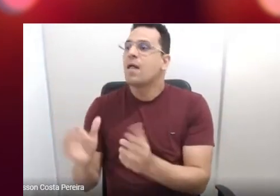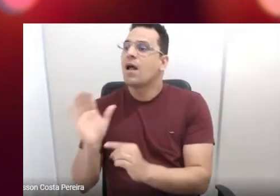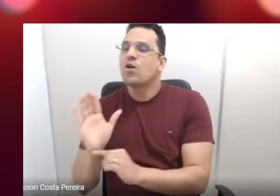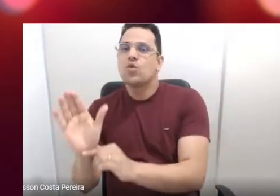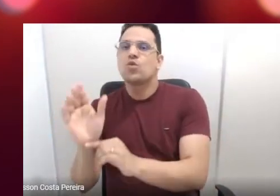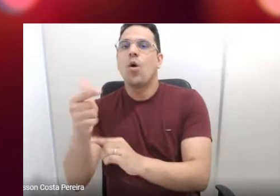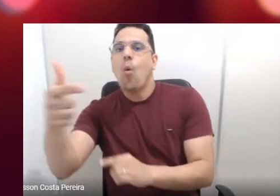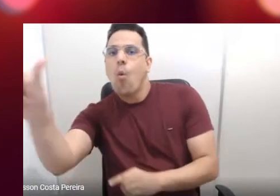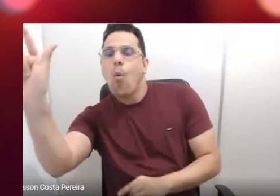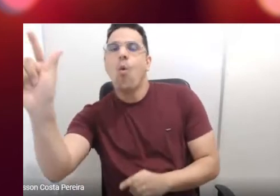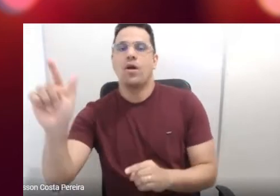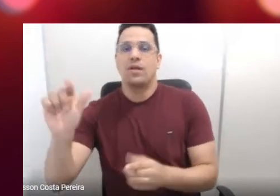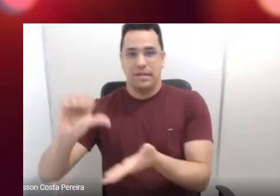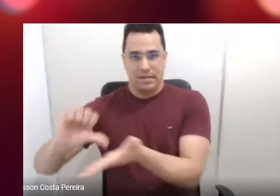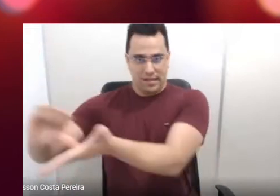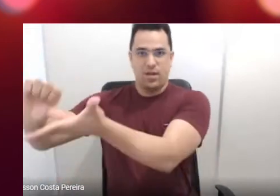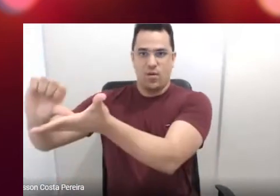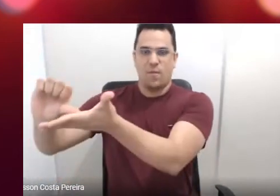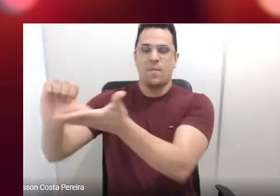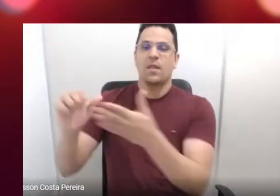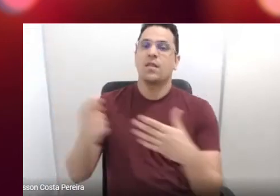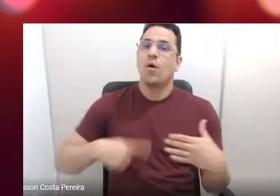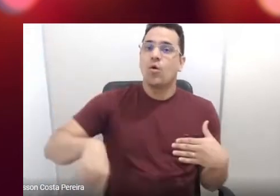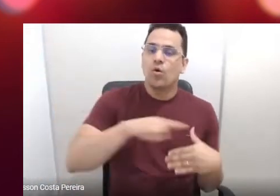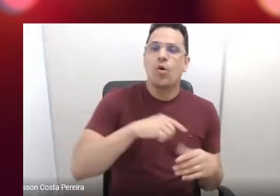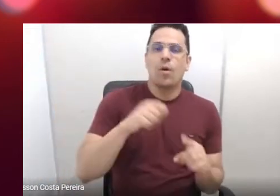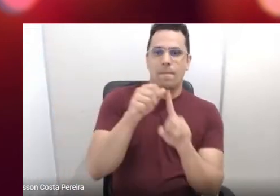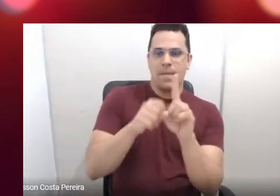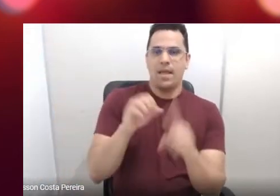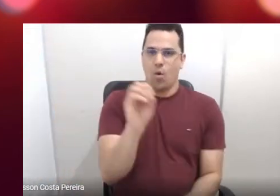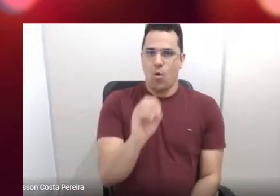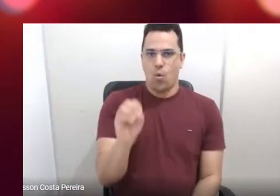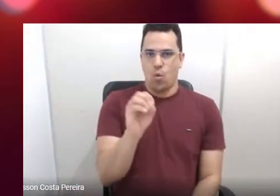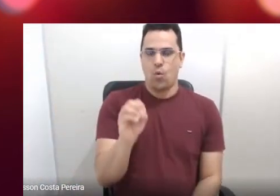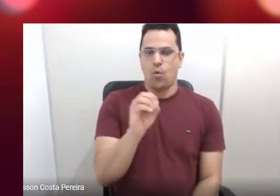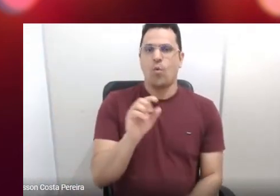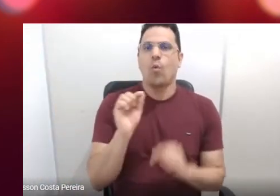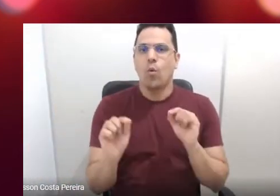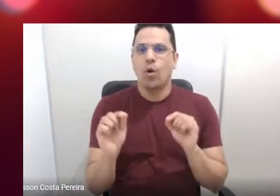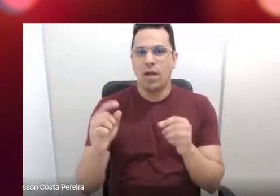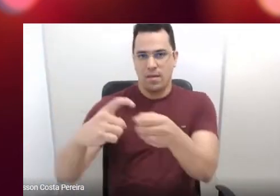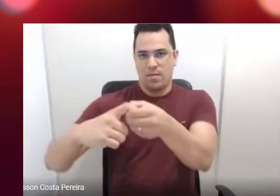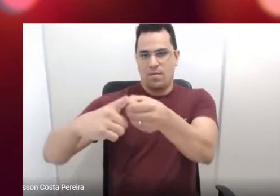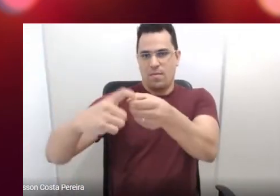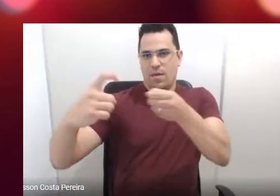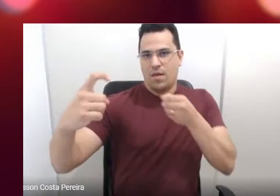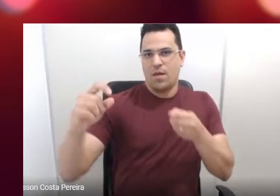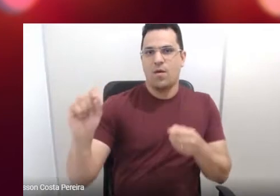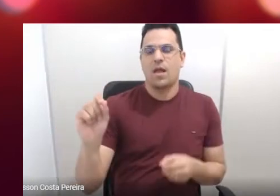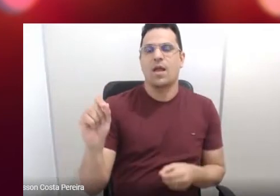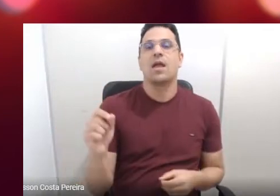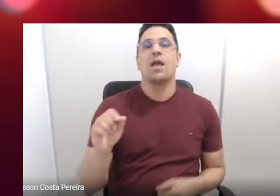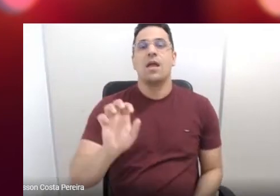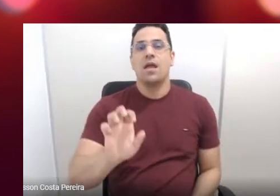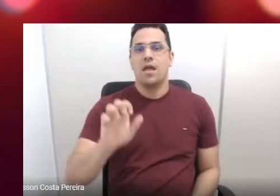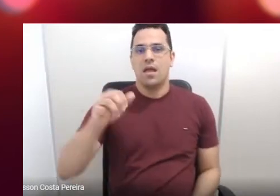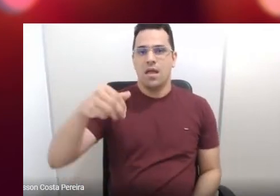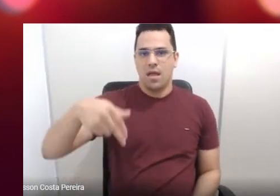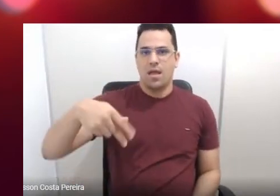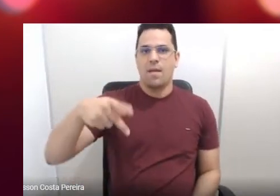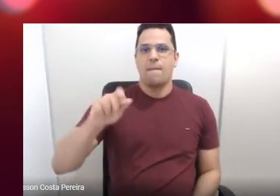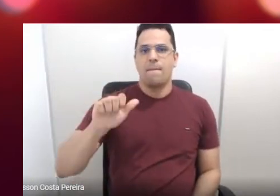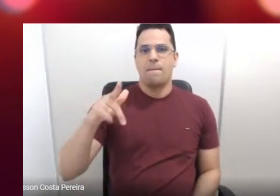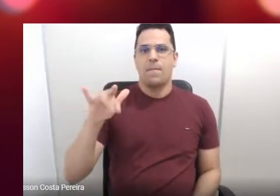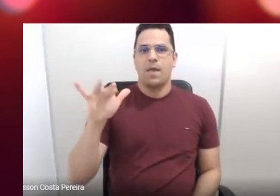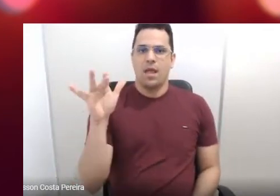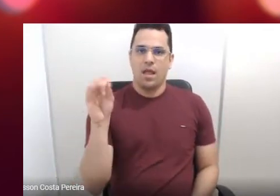para ser executada nas unidades acadêmicas do interior. E, neste sentido, em outubro, realizamos a desvinculação dos